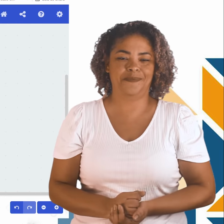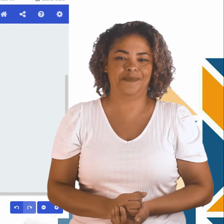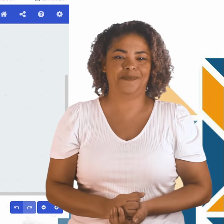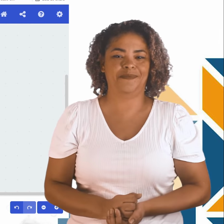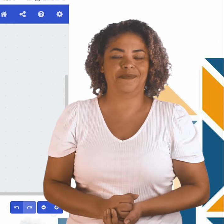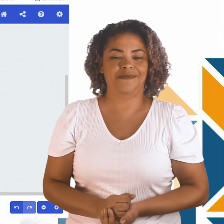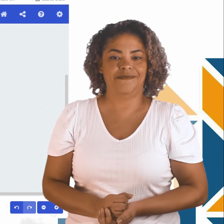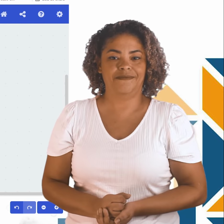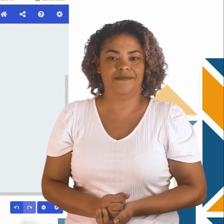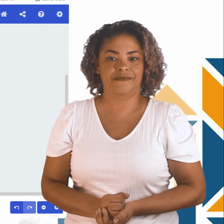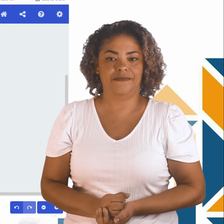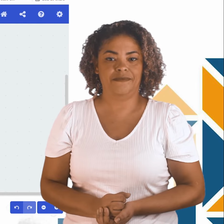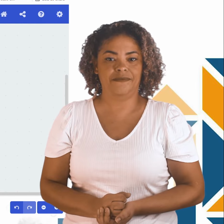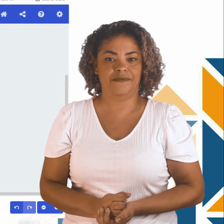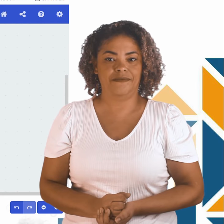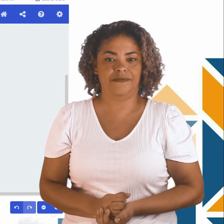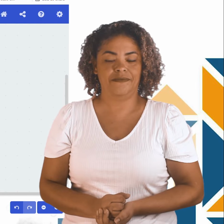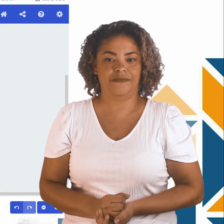Observe.